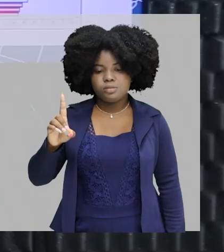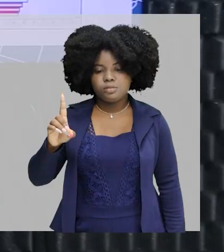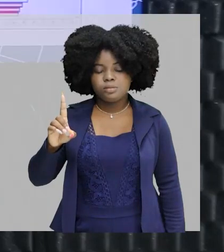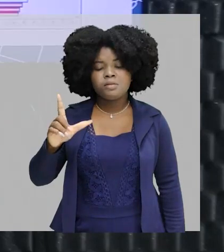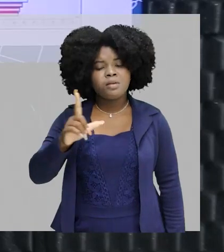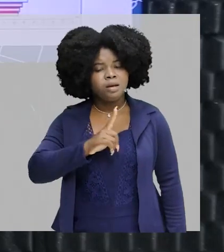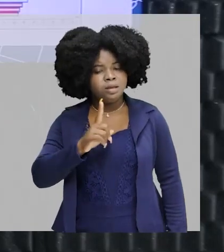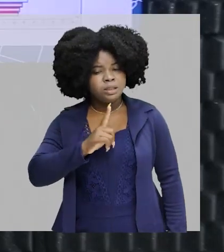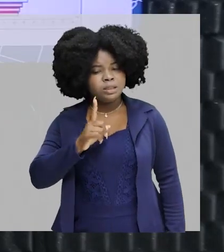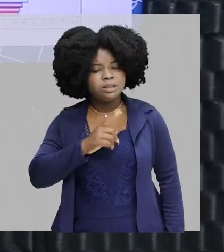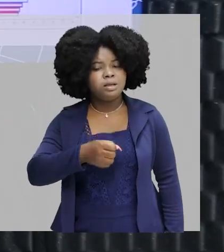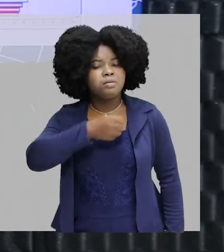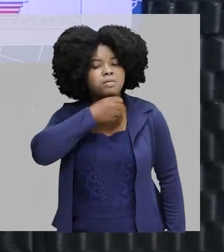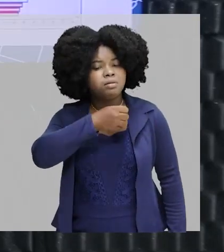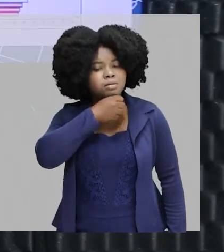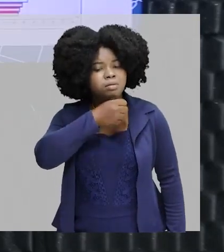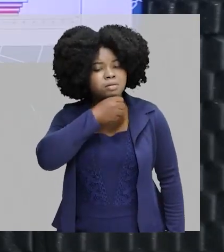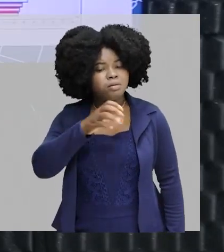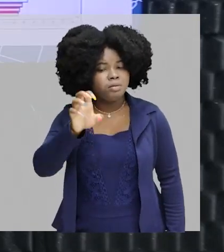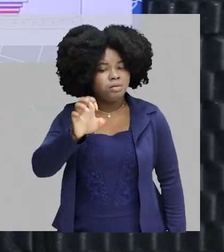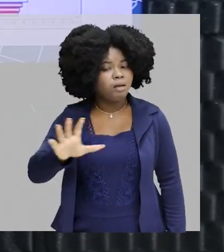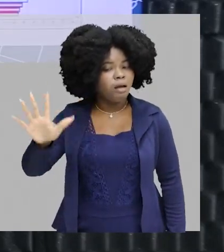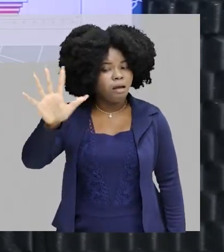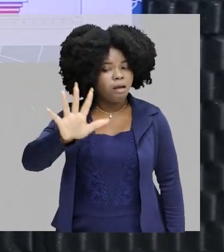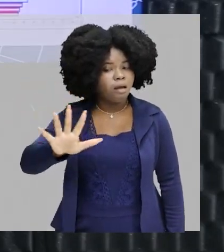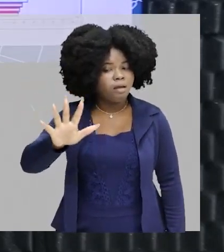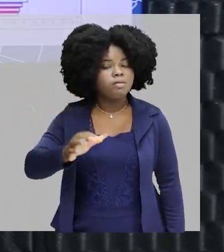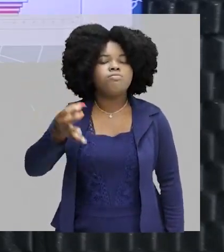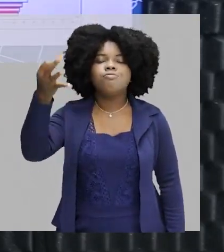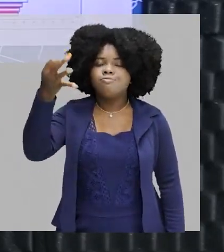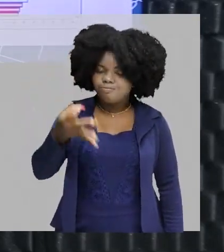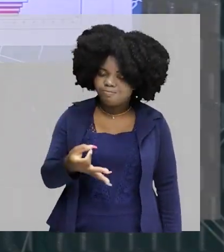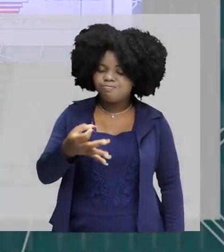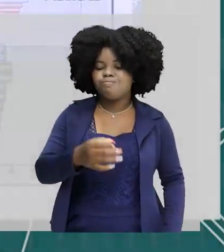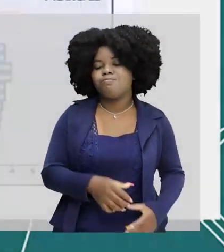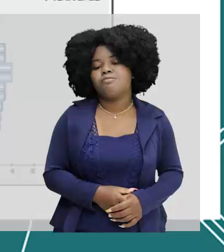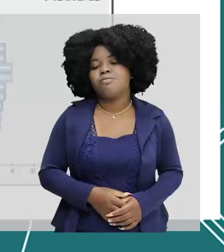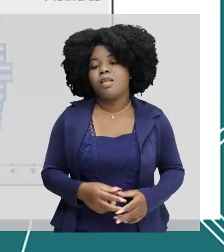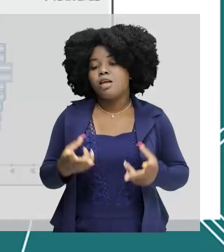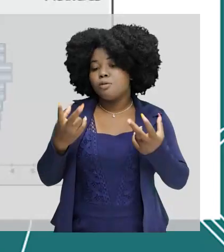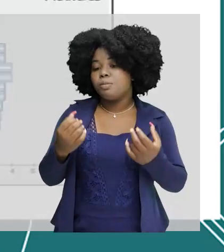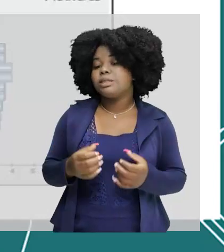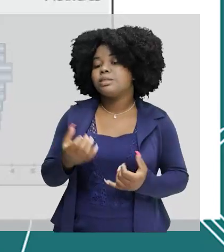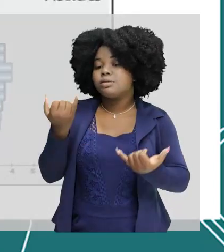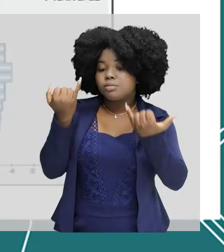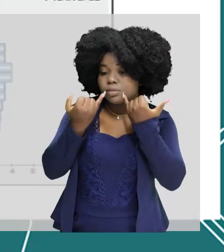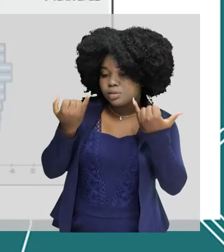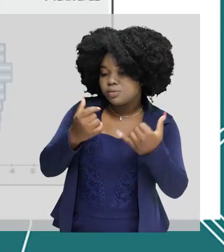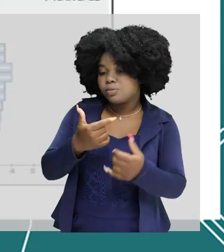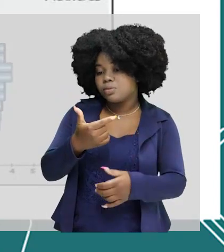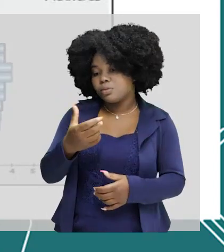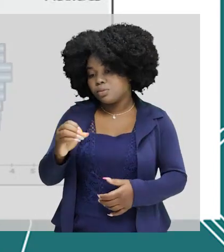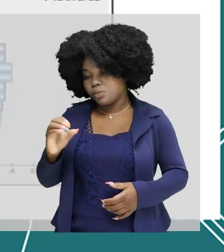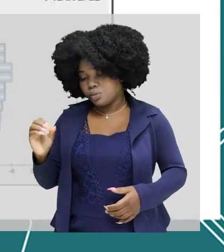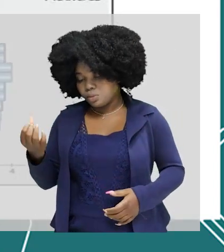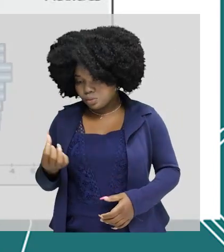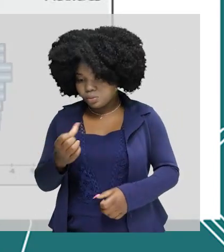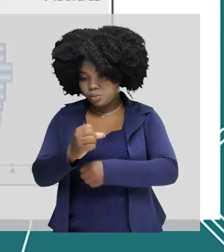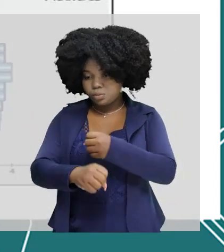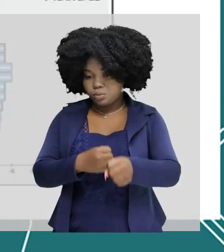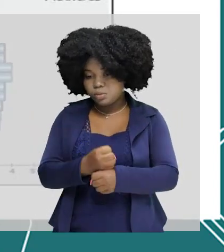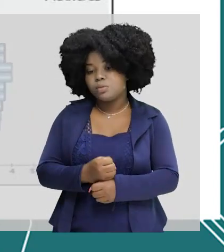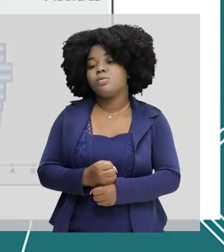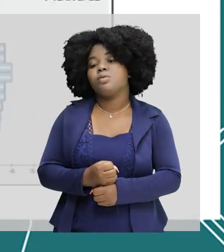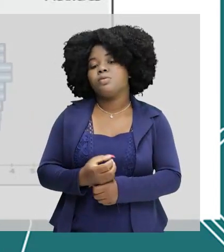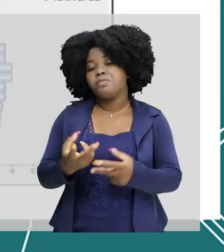Nós temos um envelhecimento da população europeia com certeza. Veja que esse dado é de 2006. Se formos analisar uma